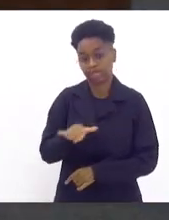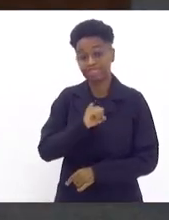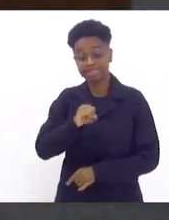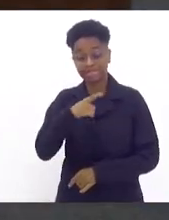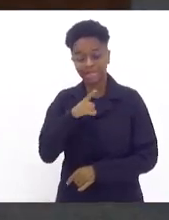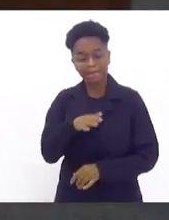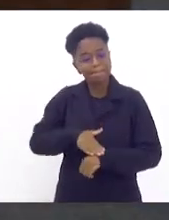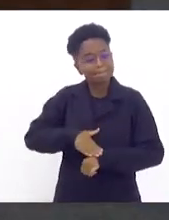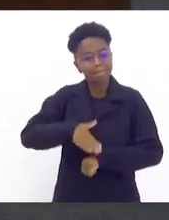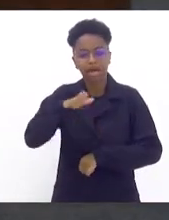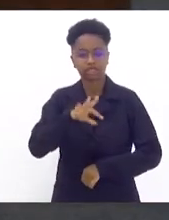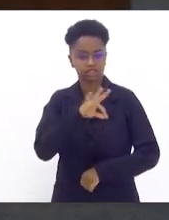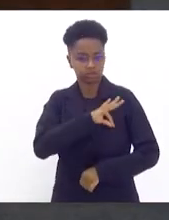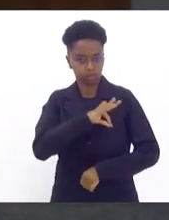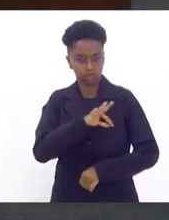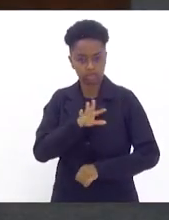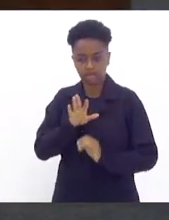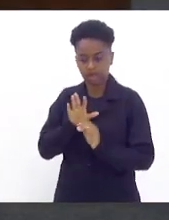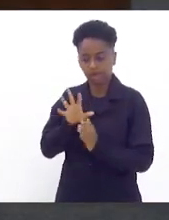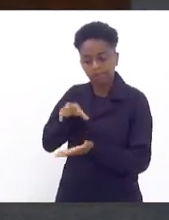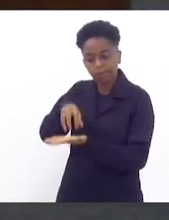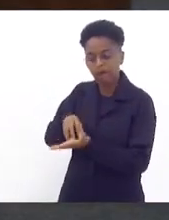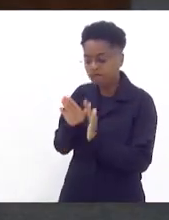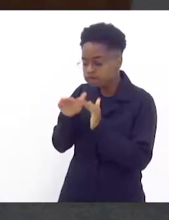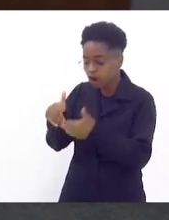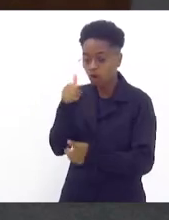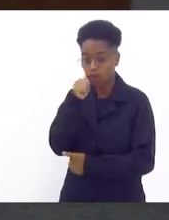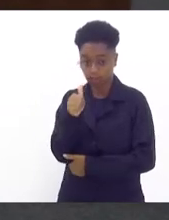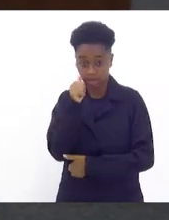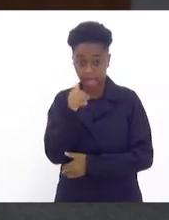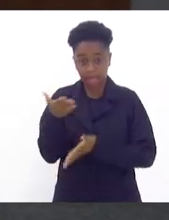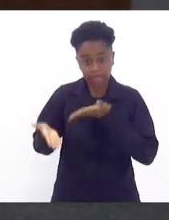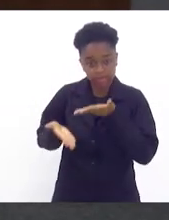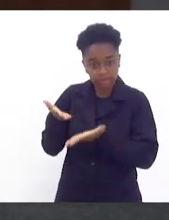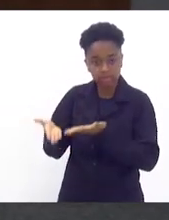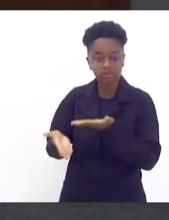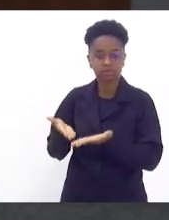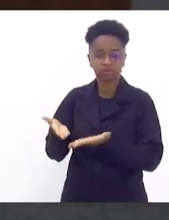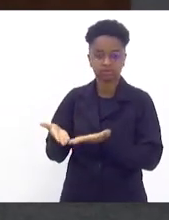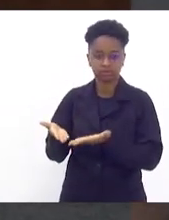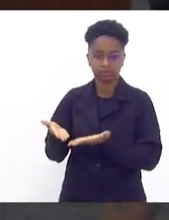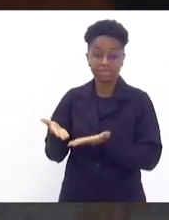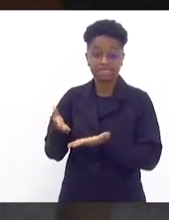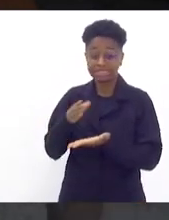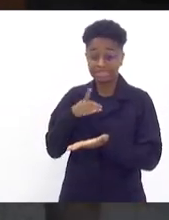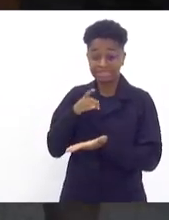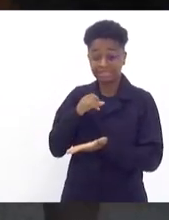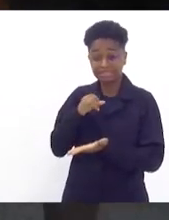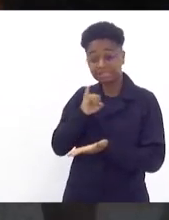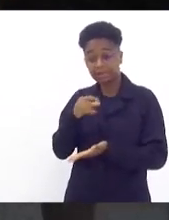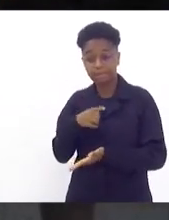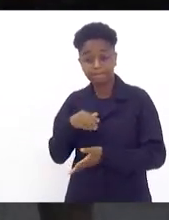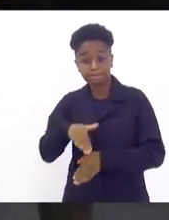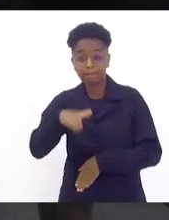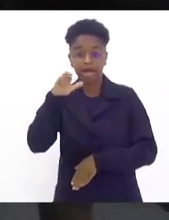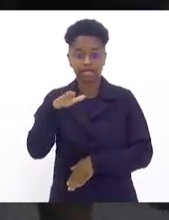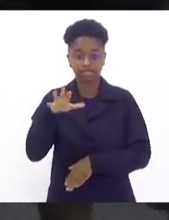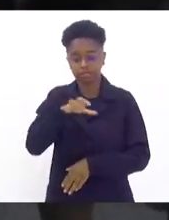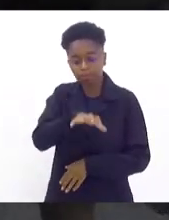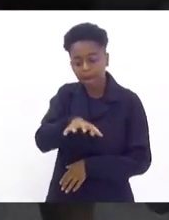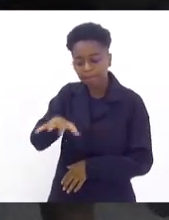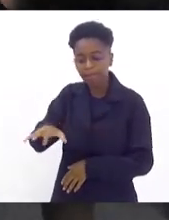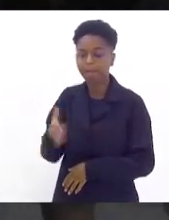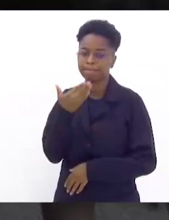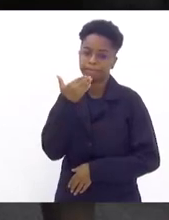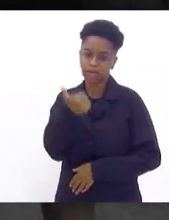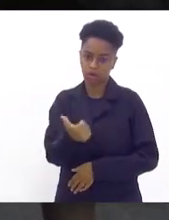DEANs, essas delegacias especializadas para o atendimento às mulheres nesses territórios, melhor